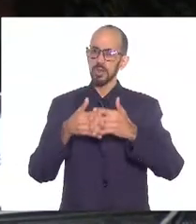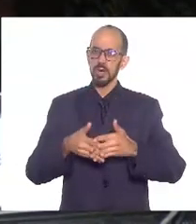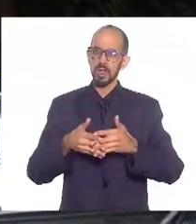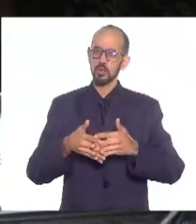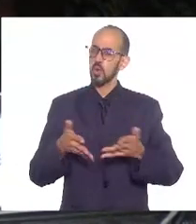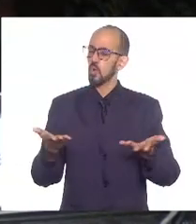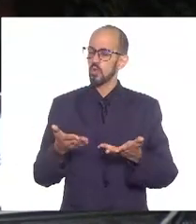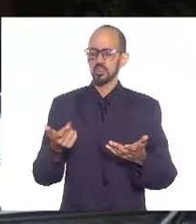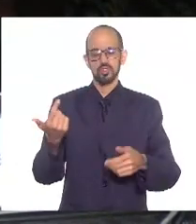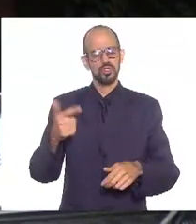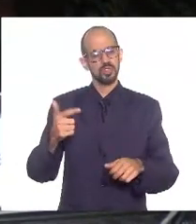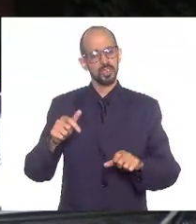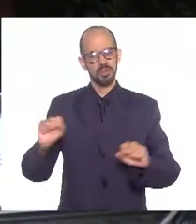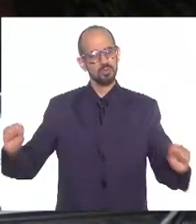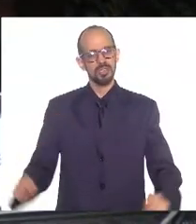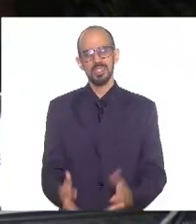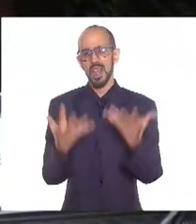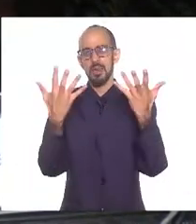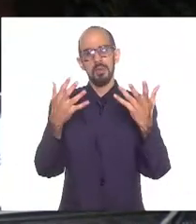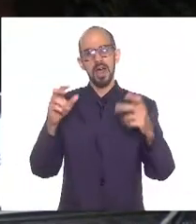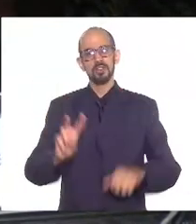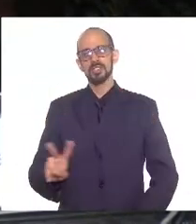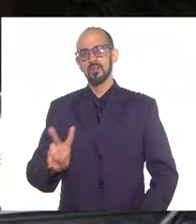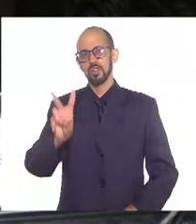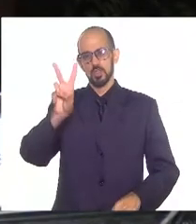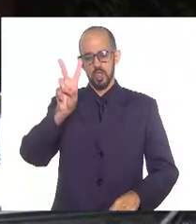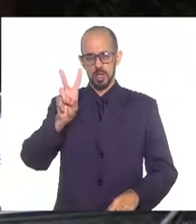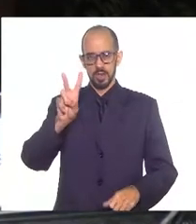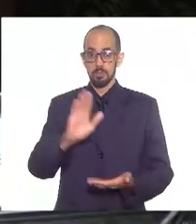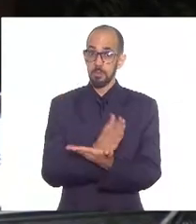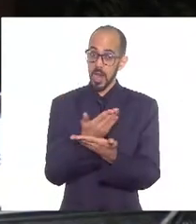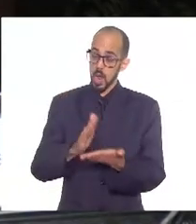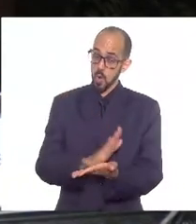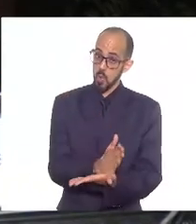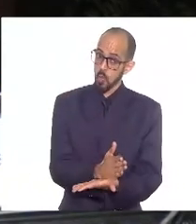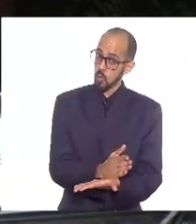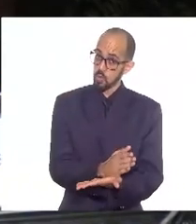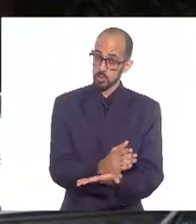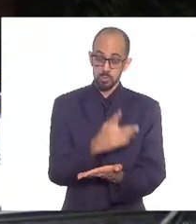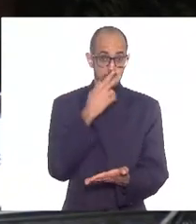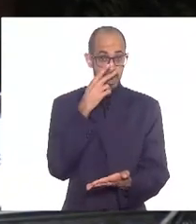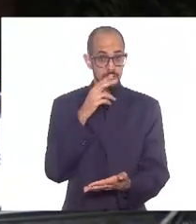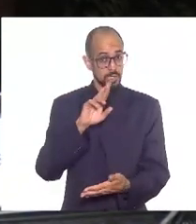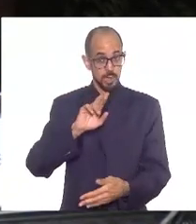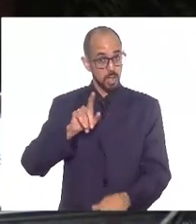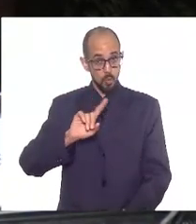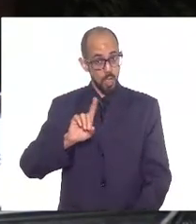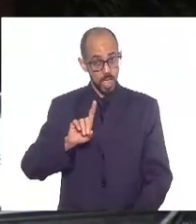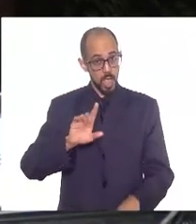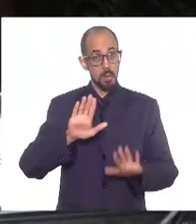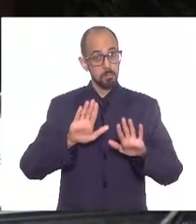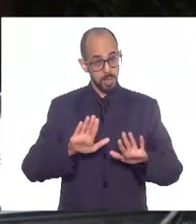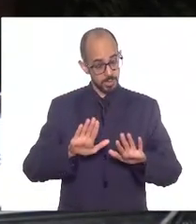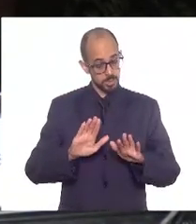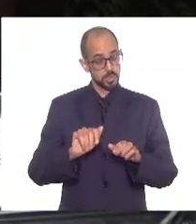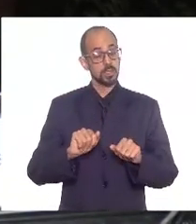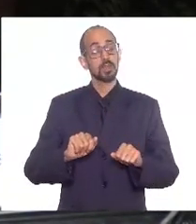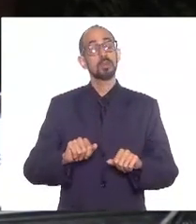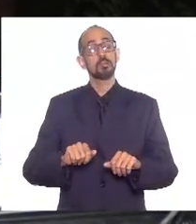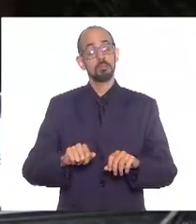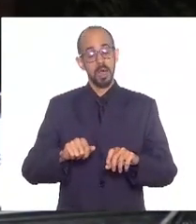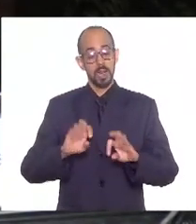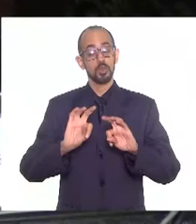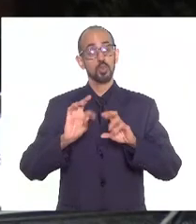grande vitória. Mesmo que para alguns isso não pareça uma grande vitória, para aqueles que tiveram